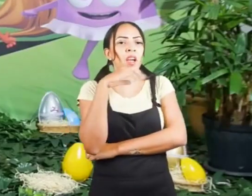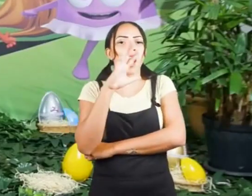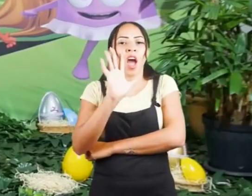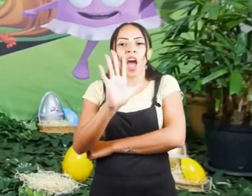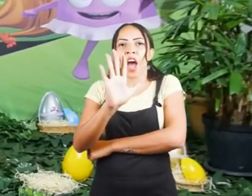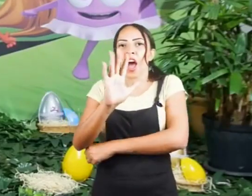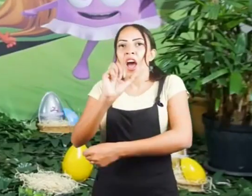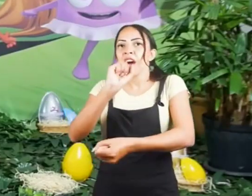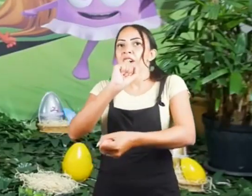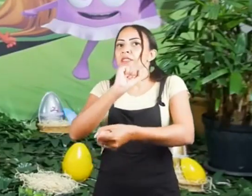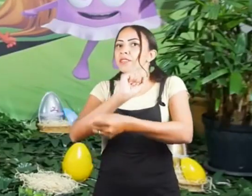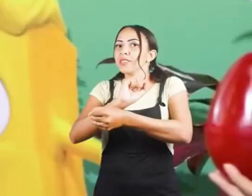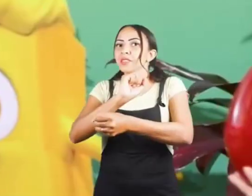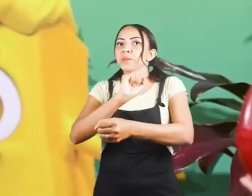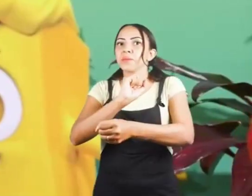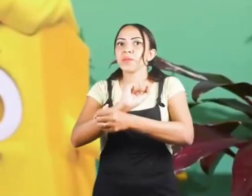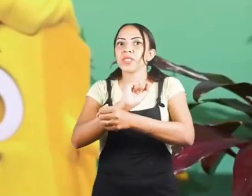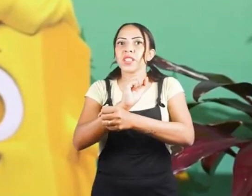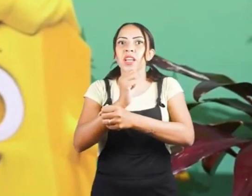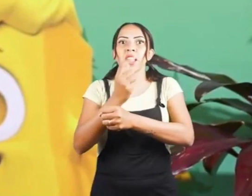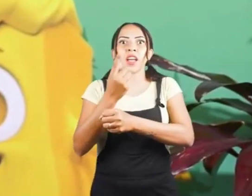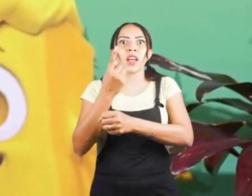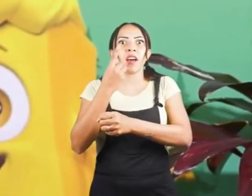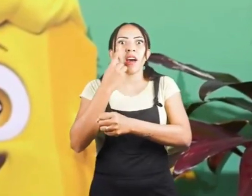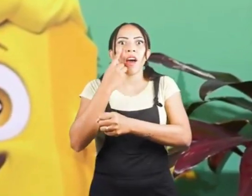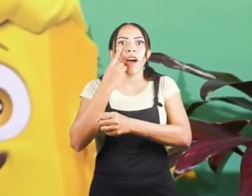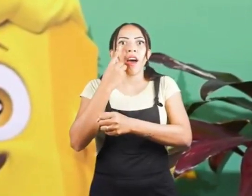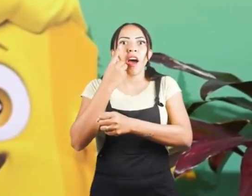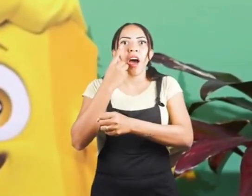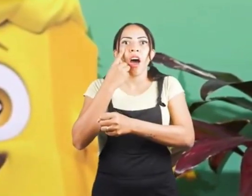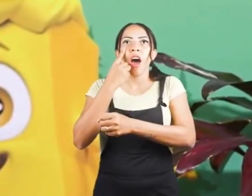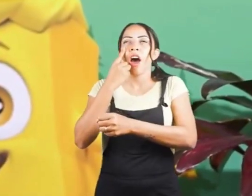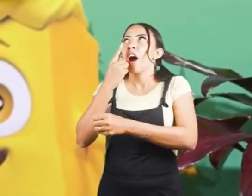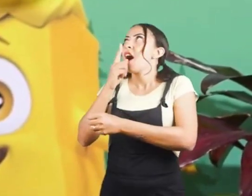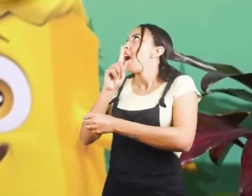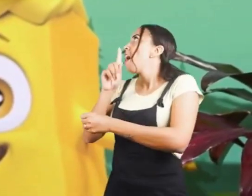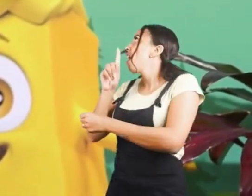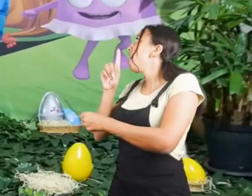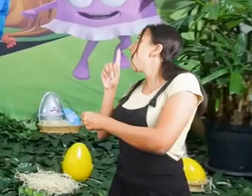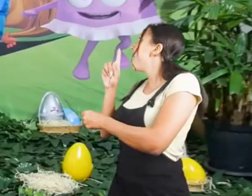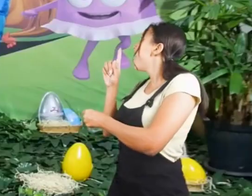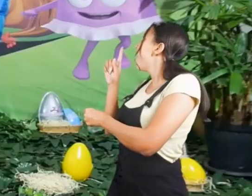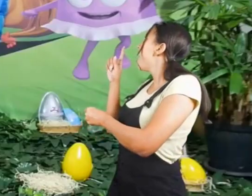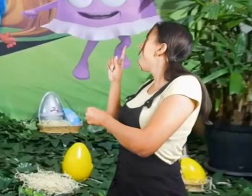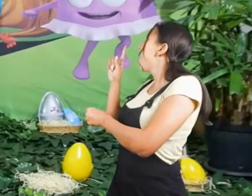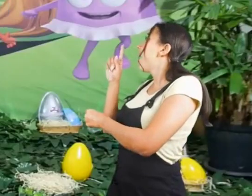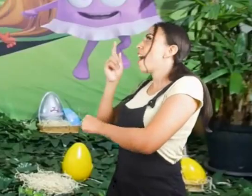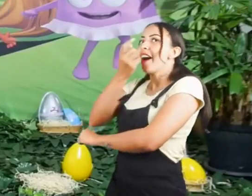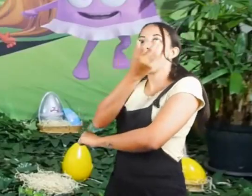Espera! Eu acho que eu encontrei um pergaminho na árvore, um ovo vermelho!